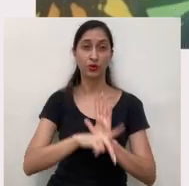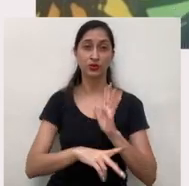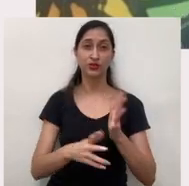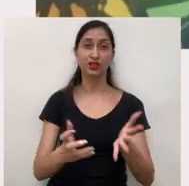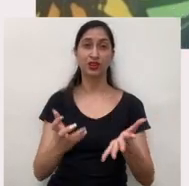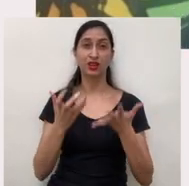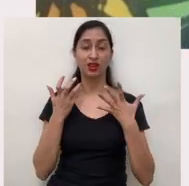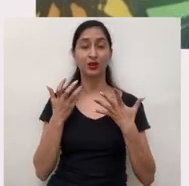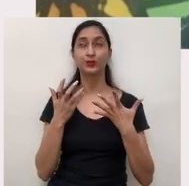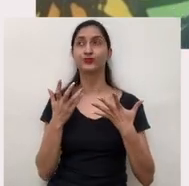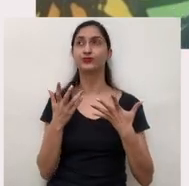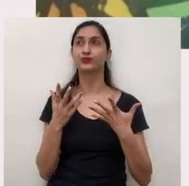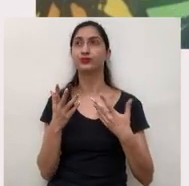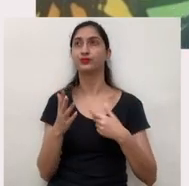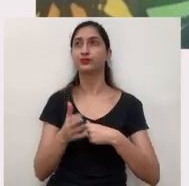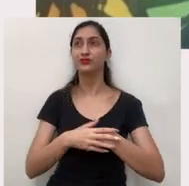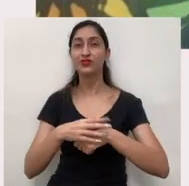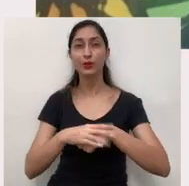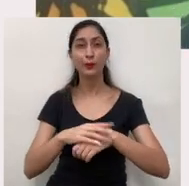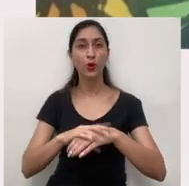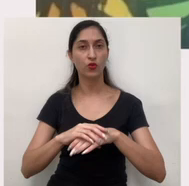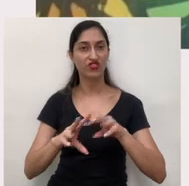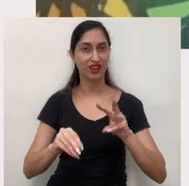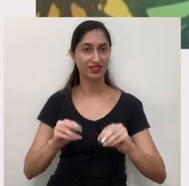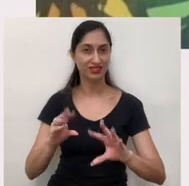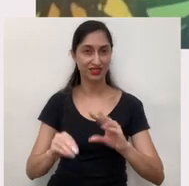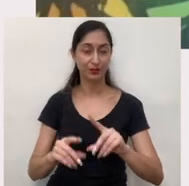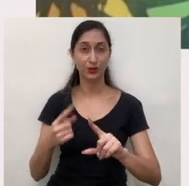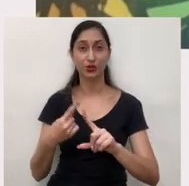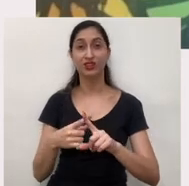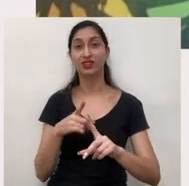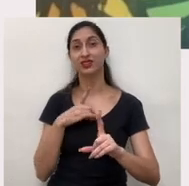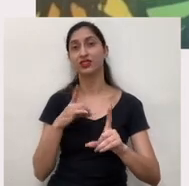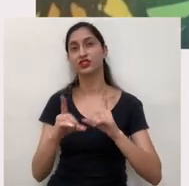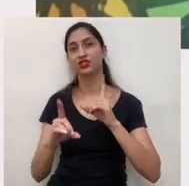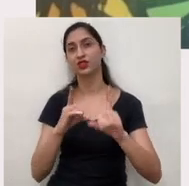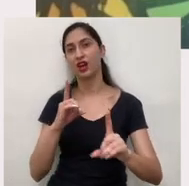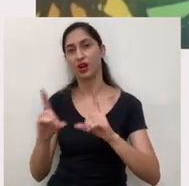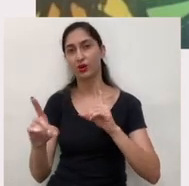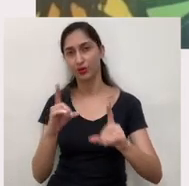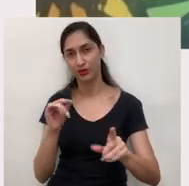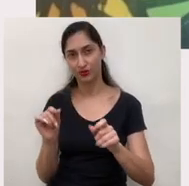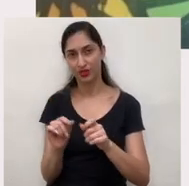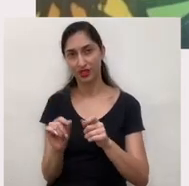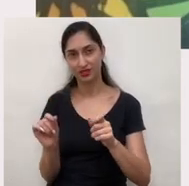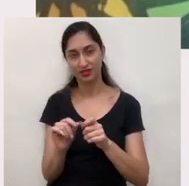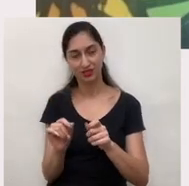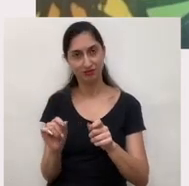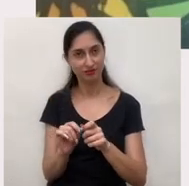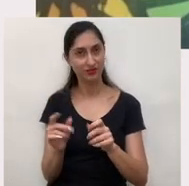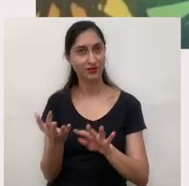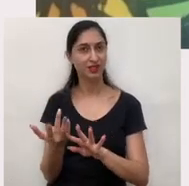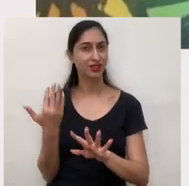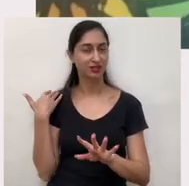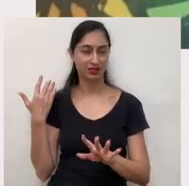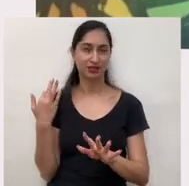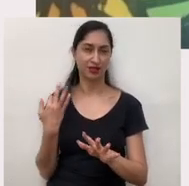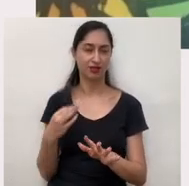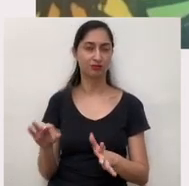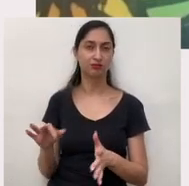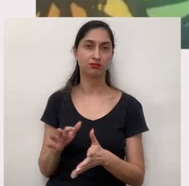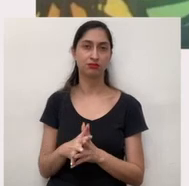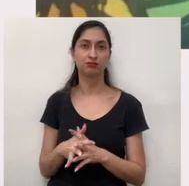uma artesania, porque eu acho que essa artesania ela também está em diálogo com o fazer de outrora, assim, sabe?